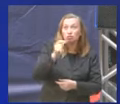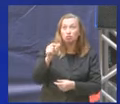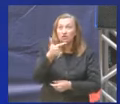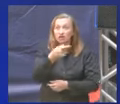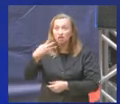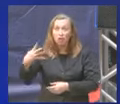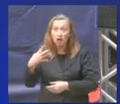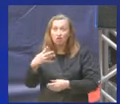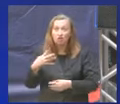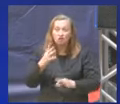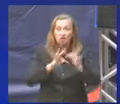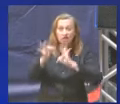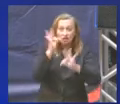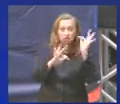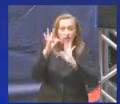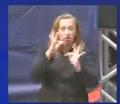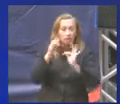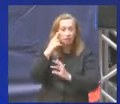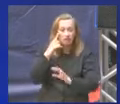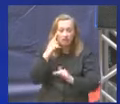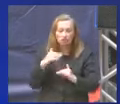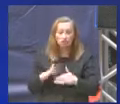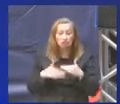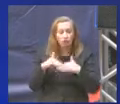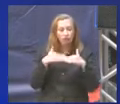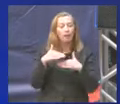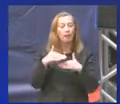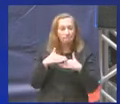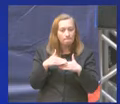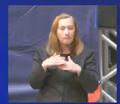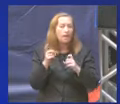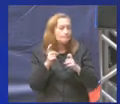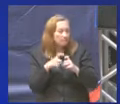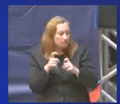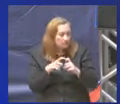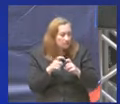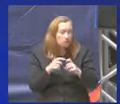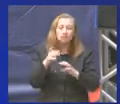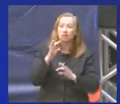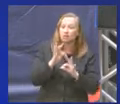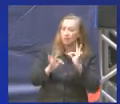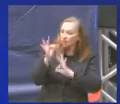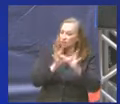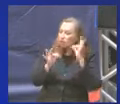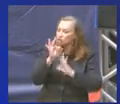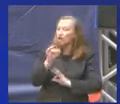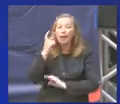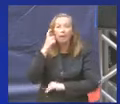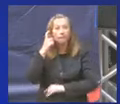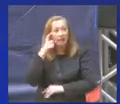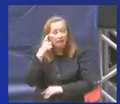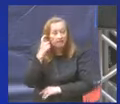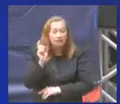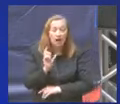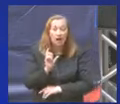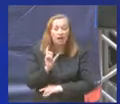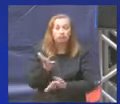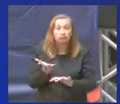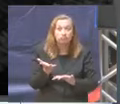em tecnologia? A gente evoluiu muito, né? Medicina, tecnologia, né? A gente pensar que